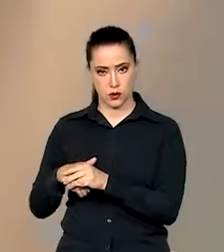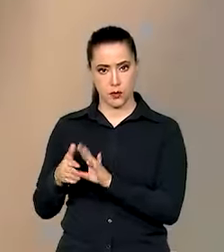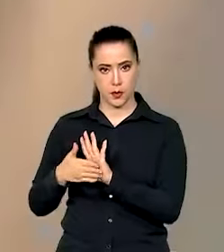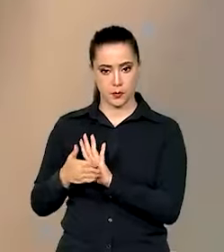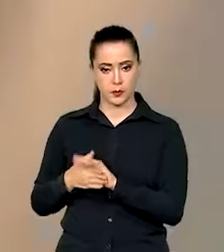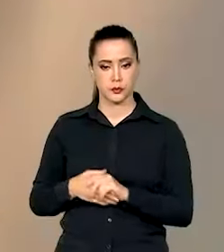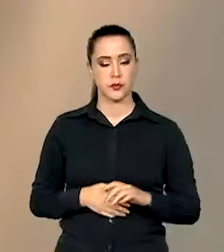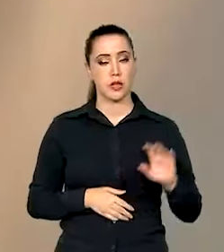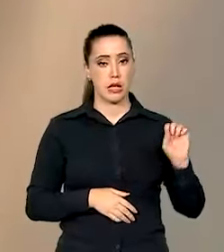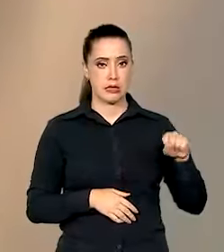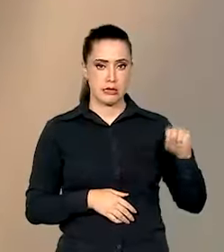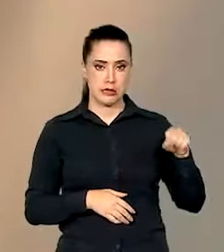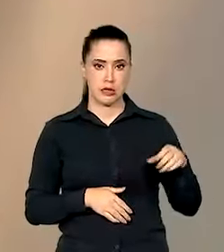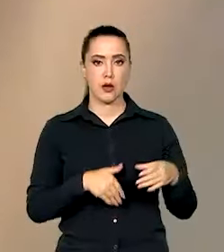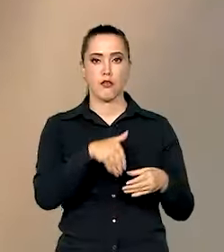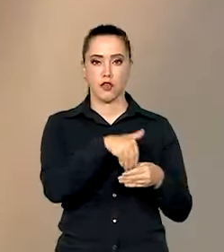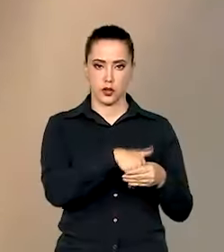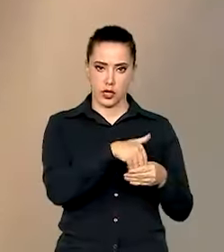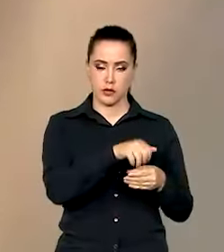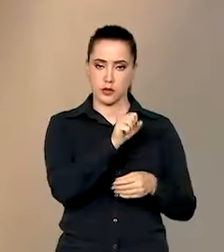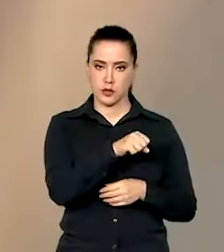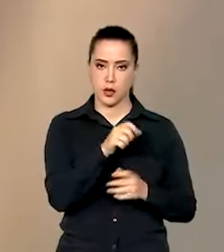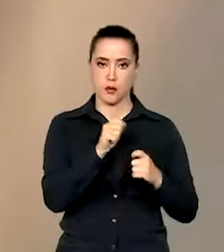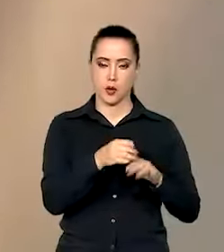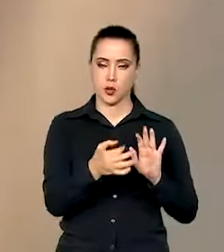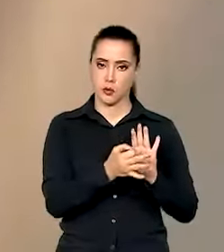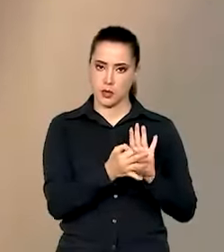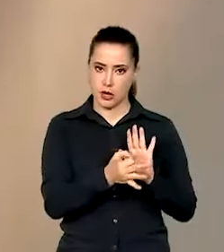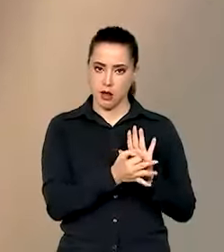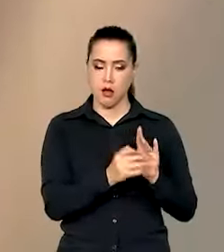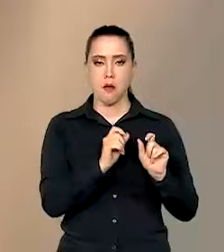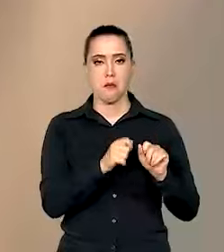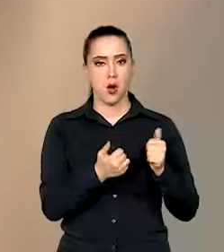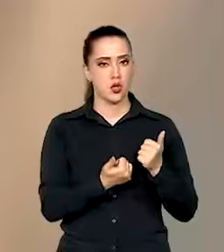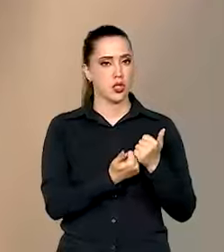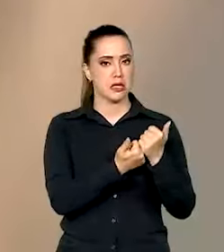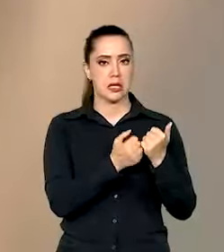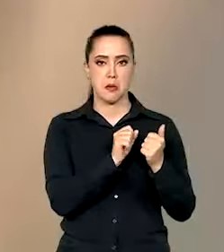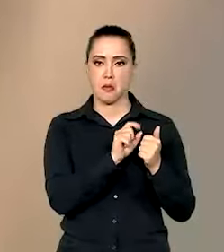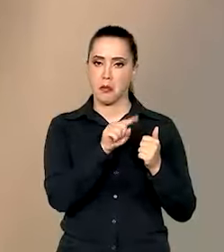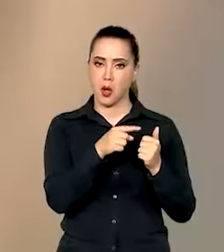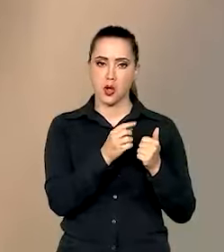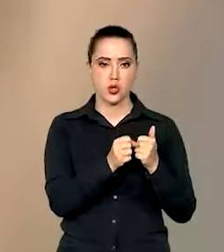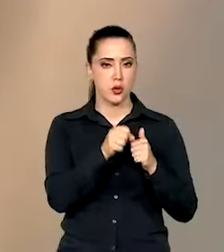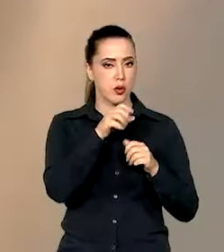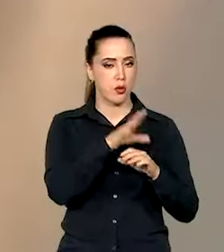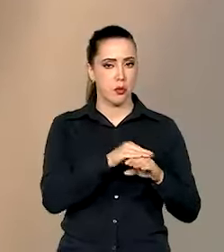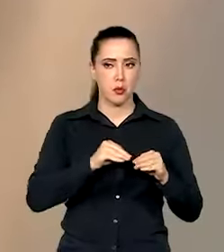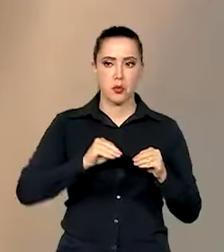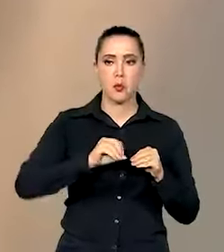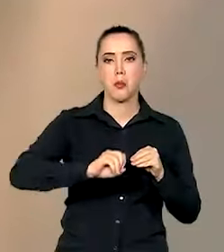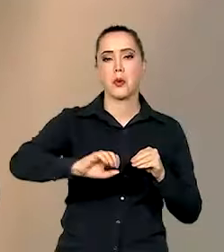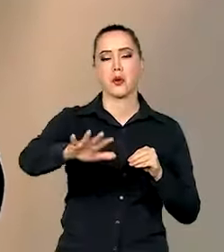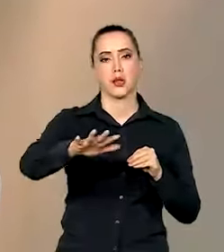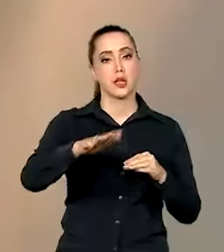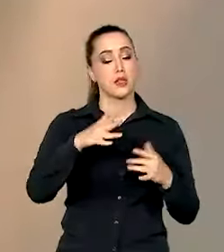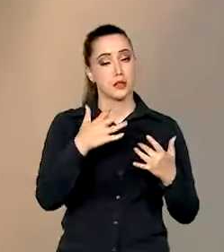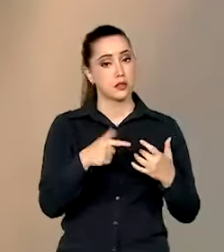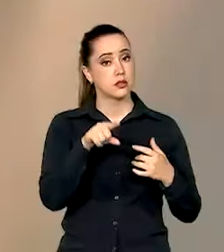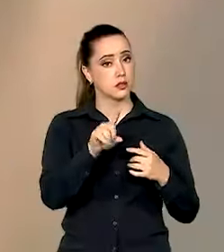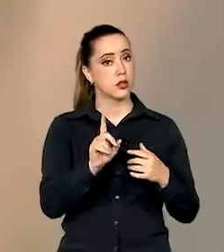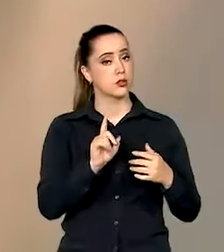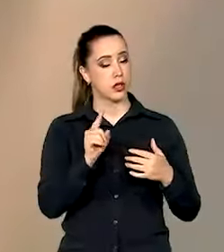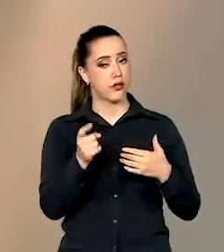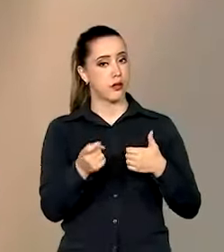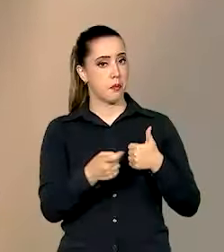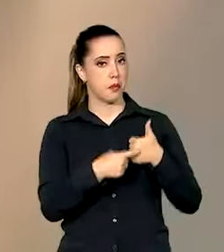foram registrados os votos, eles podiam comentar, eles podiam seguir, compartilhar as propostas. Isso tudo gerou